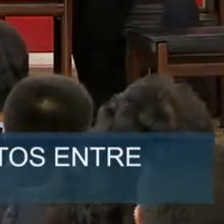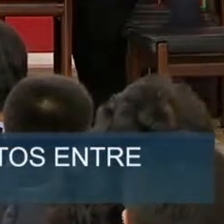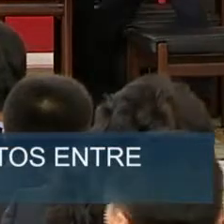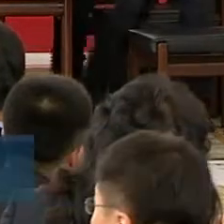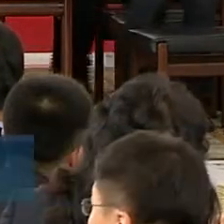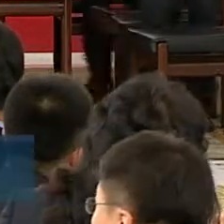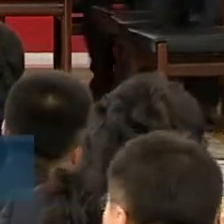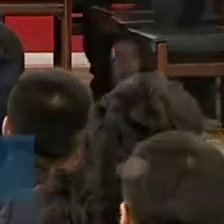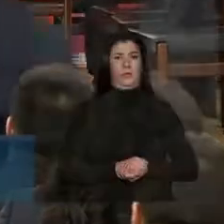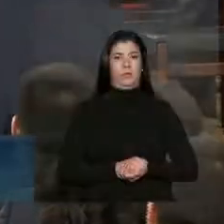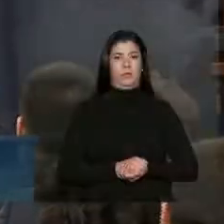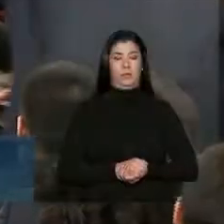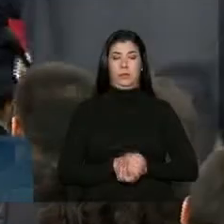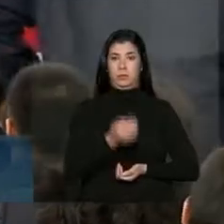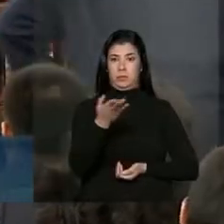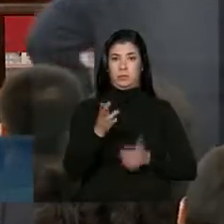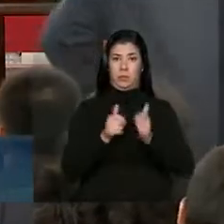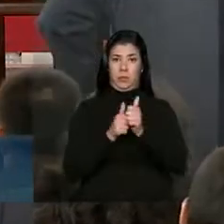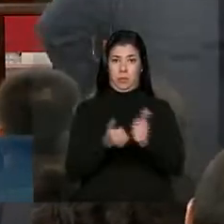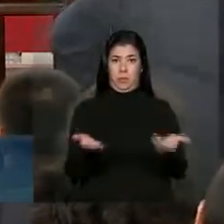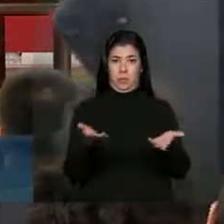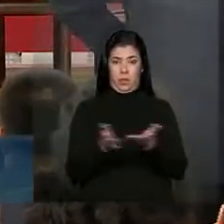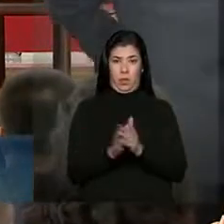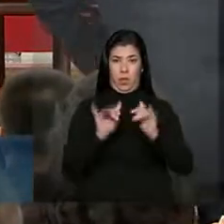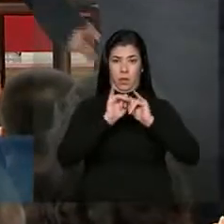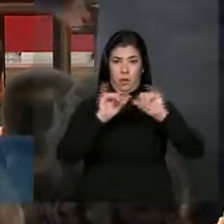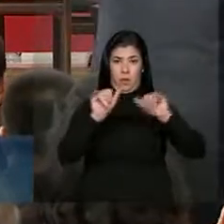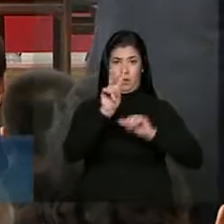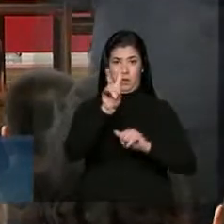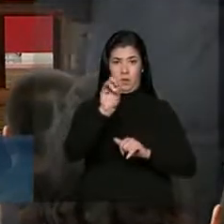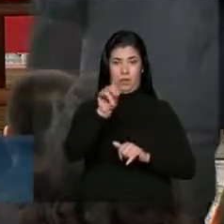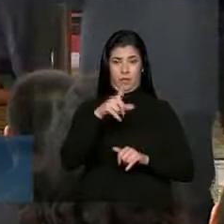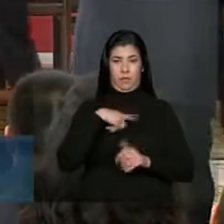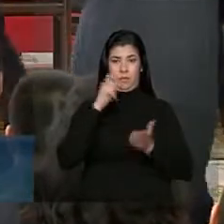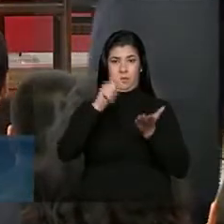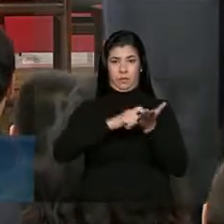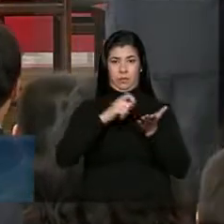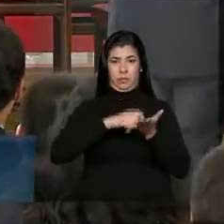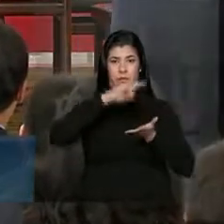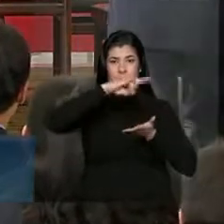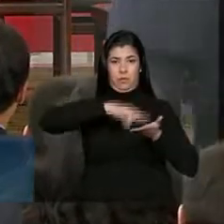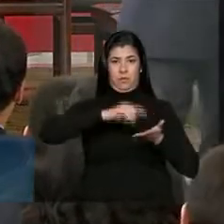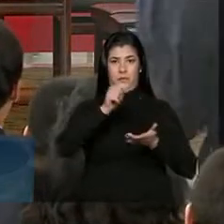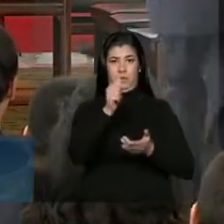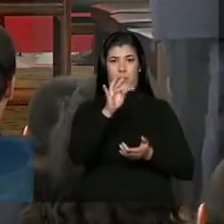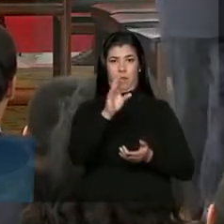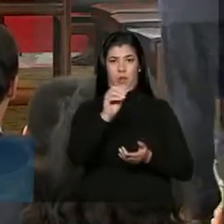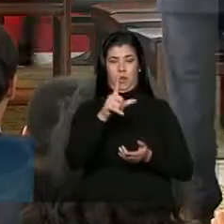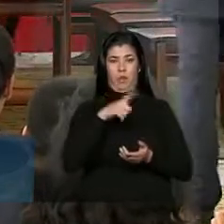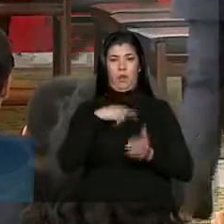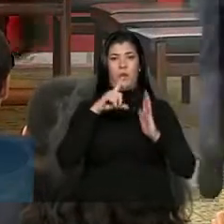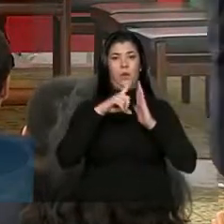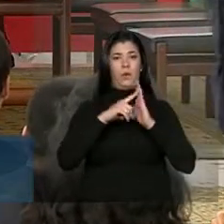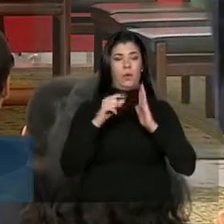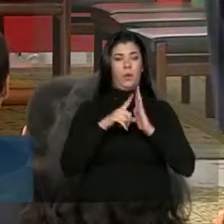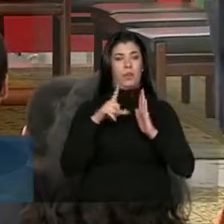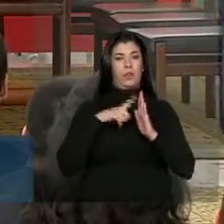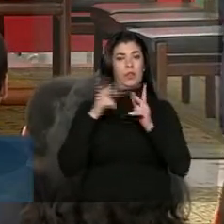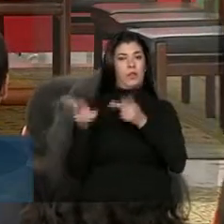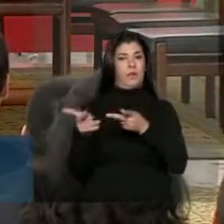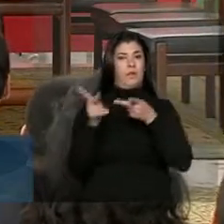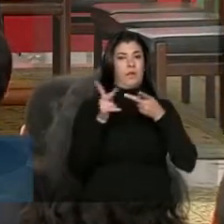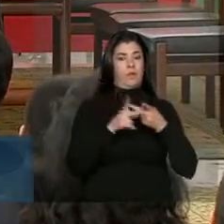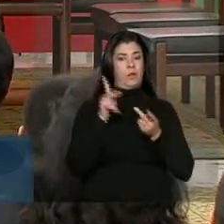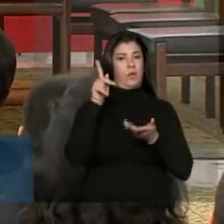Estamos ao vivo acompanhando a cerimônia de assinatura de atos no Palácio do Planalto, em virtude da